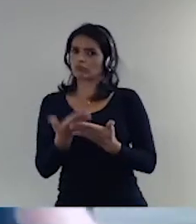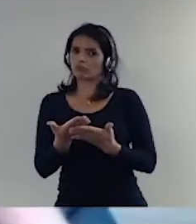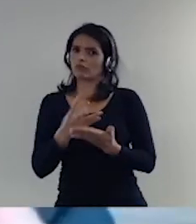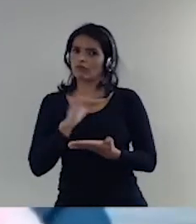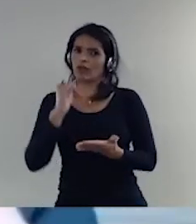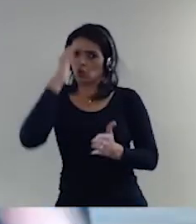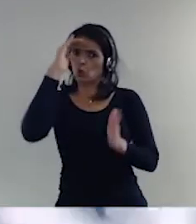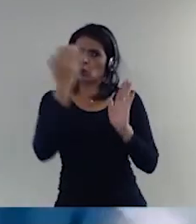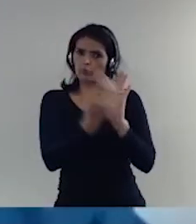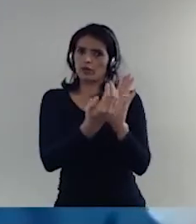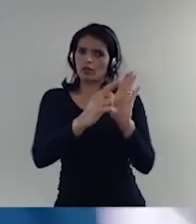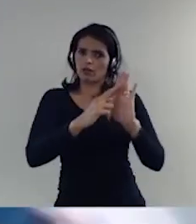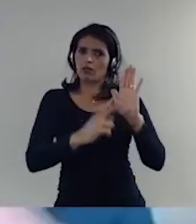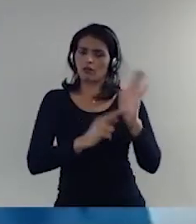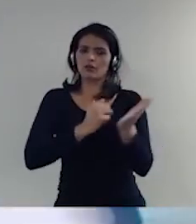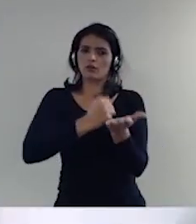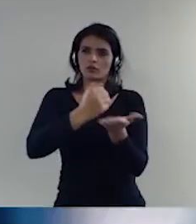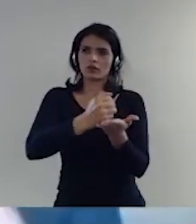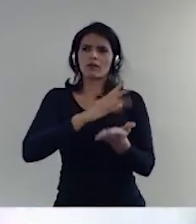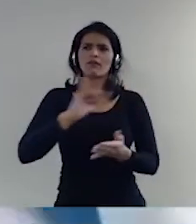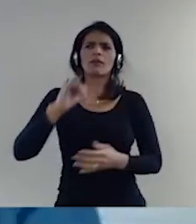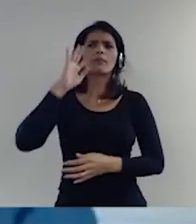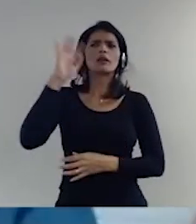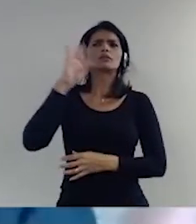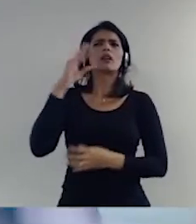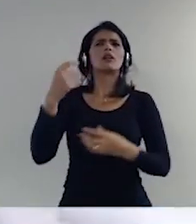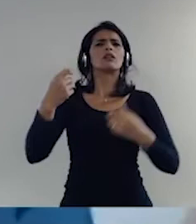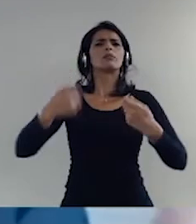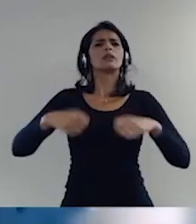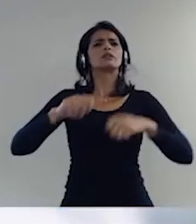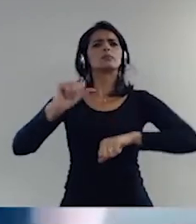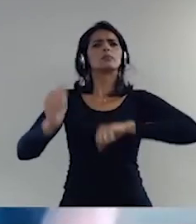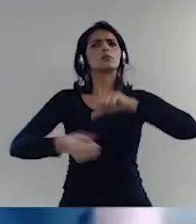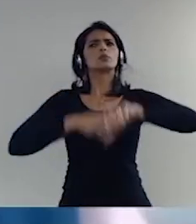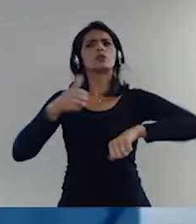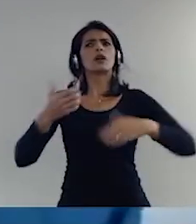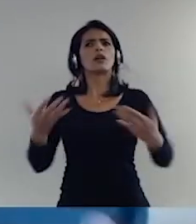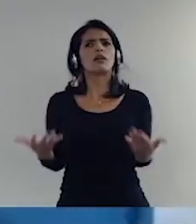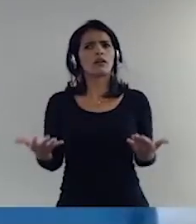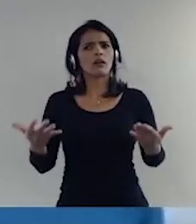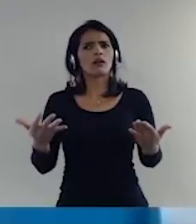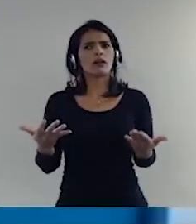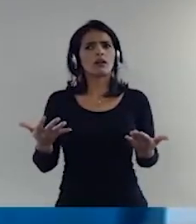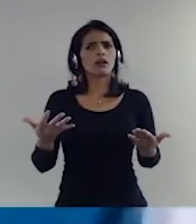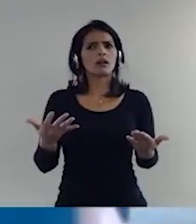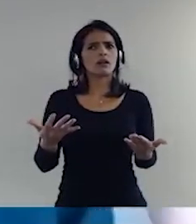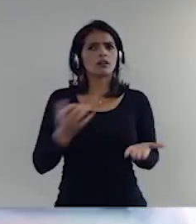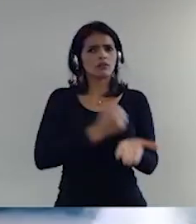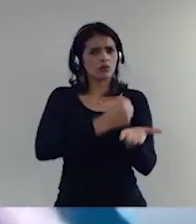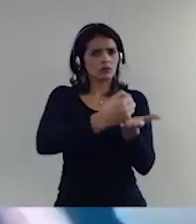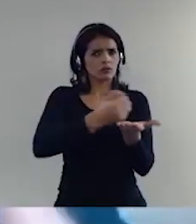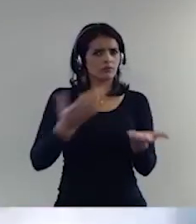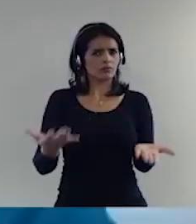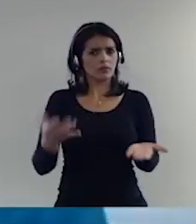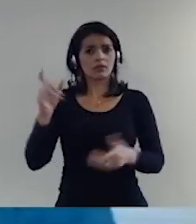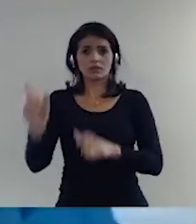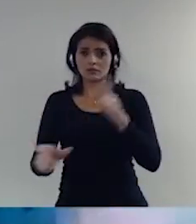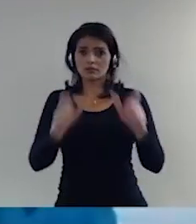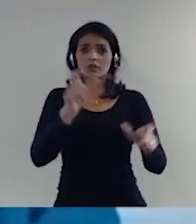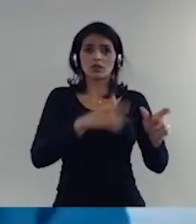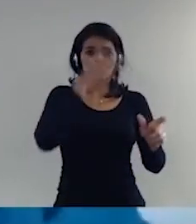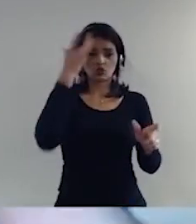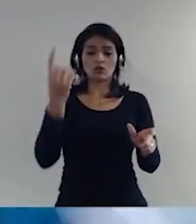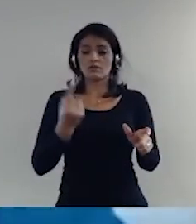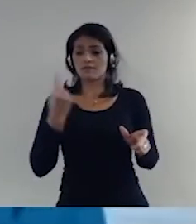imaginar uma necessidade de alteração de bases que foram contratadas, ainda que as pessoas